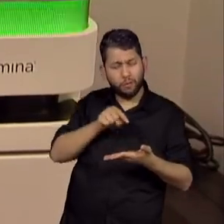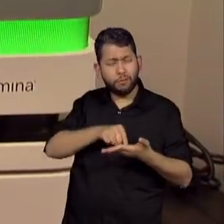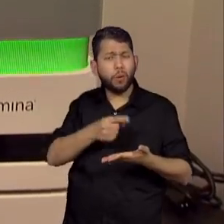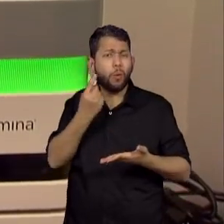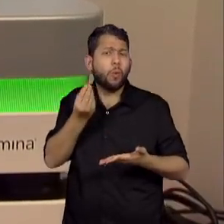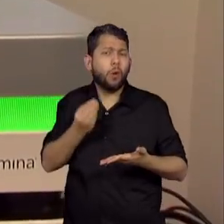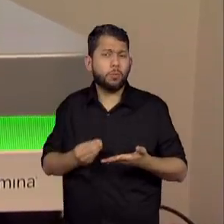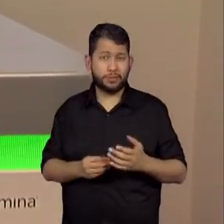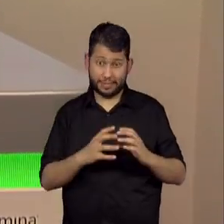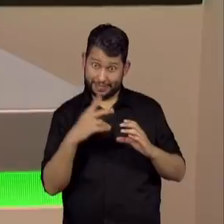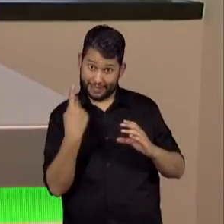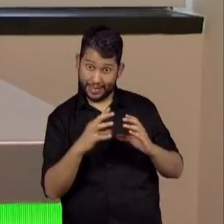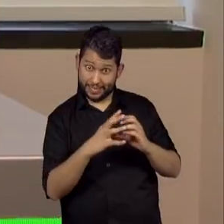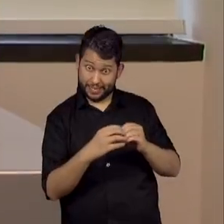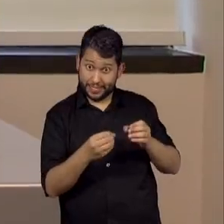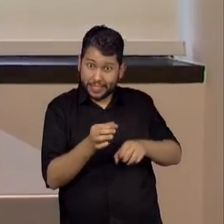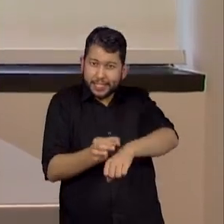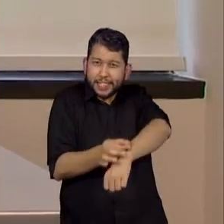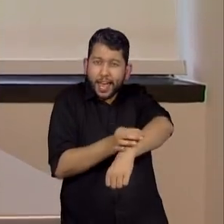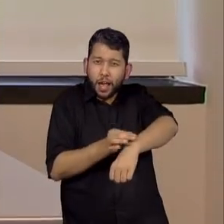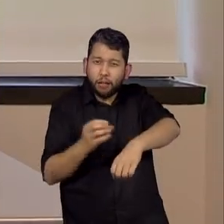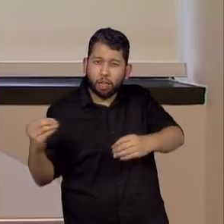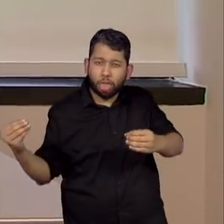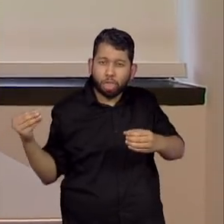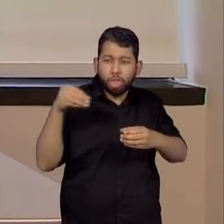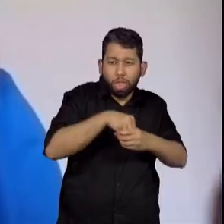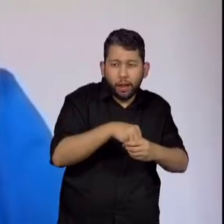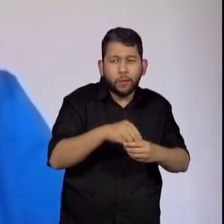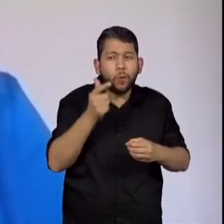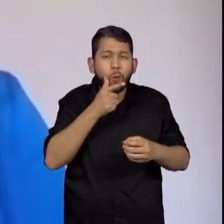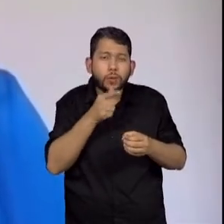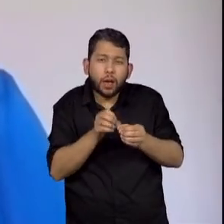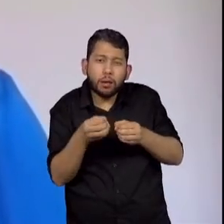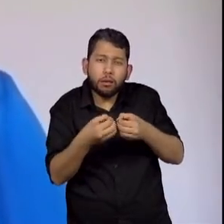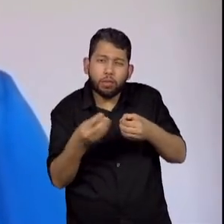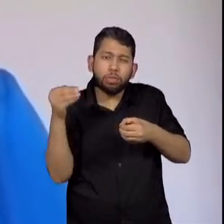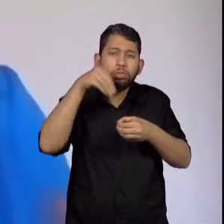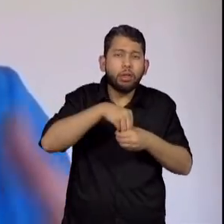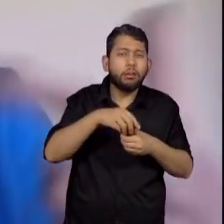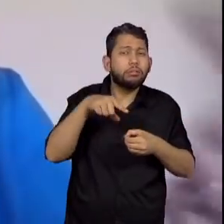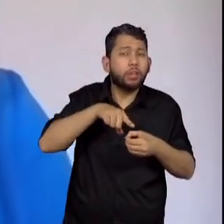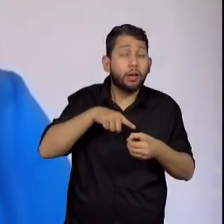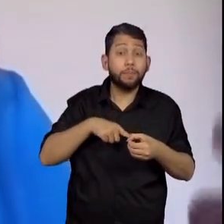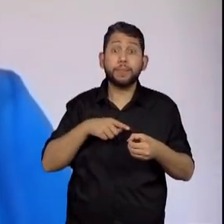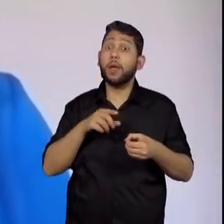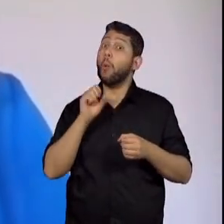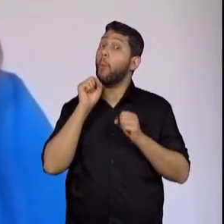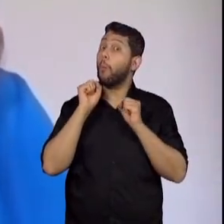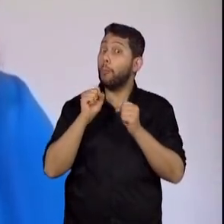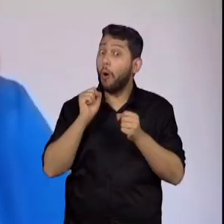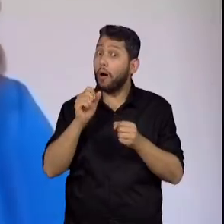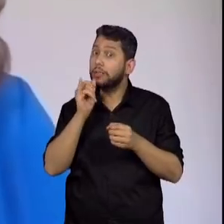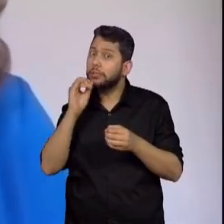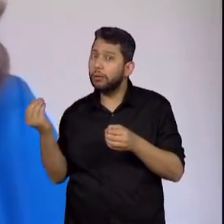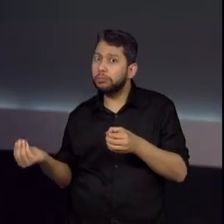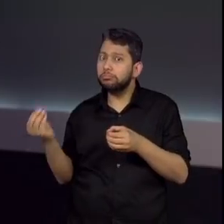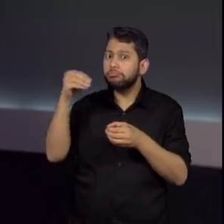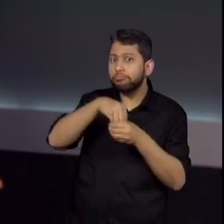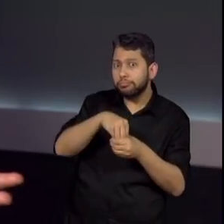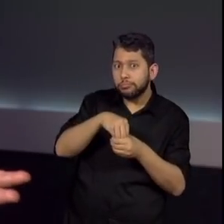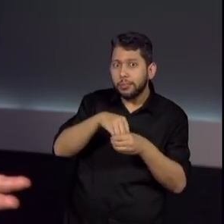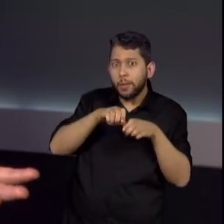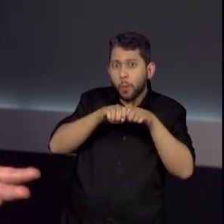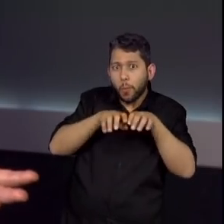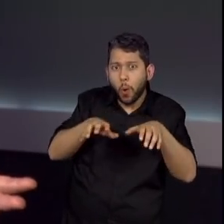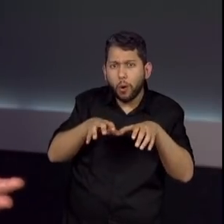nas células e por isso que as pessoas são resistentes? Ou será que ele penetra e ativa genes de resistência? As pessoas